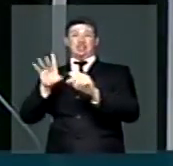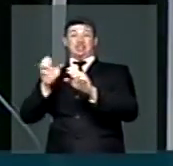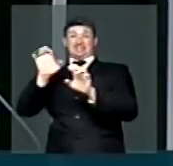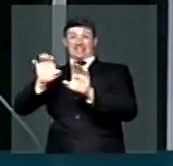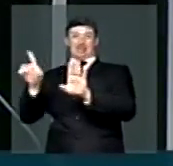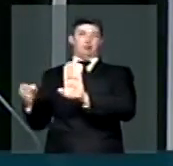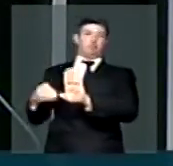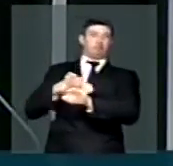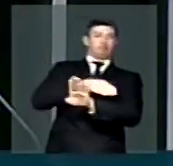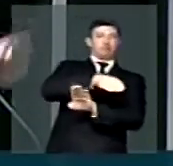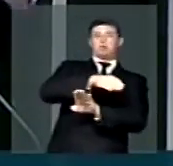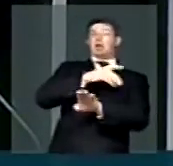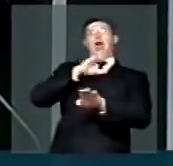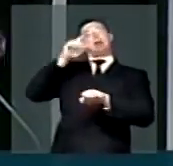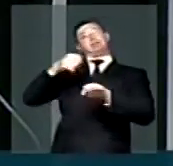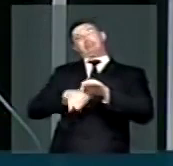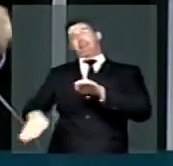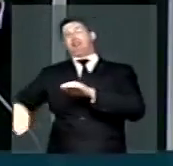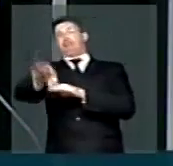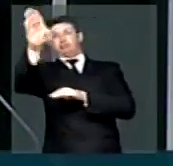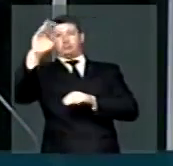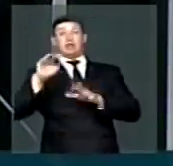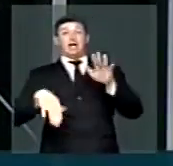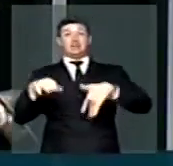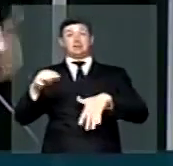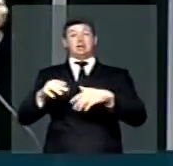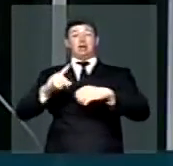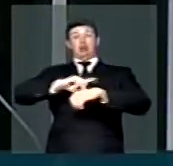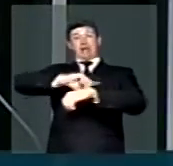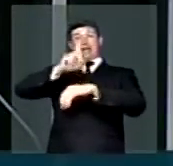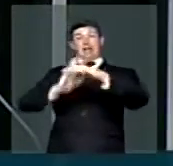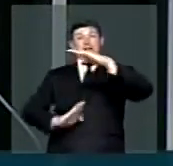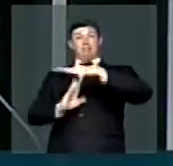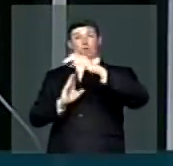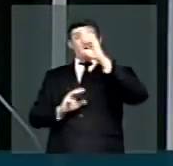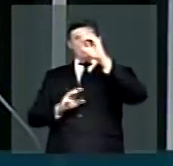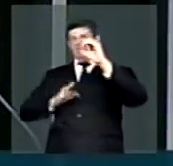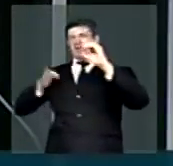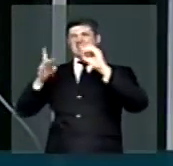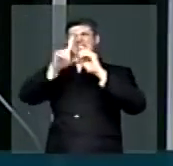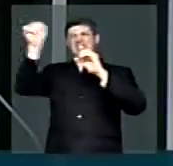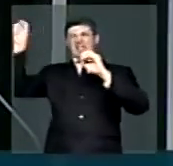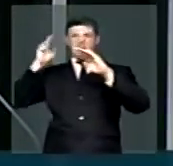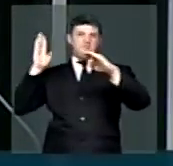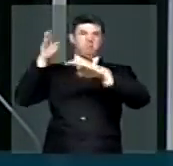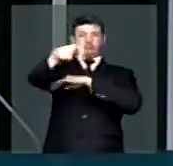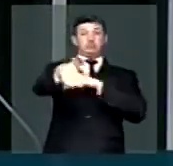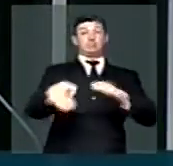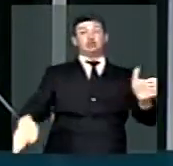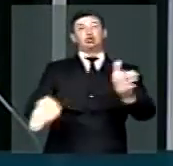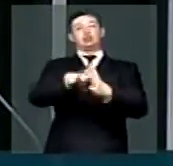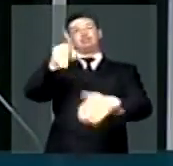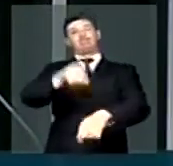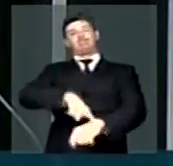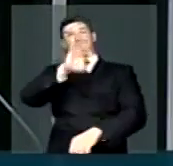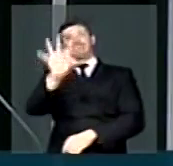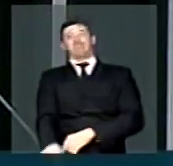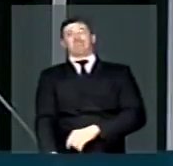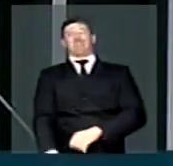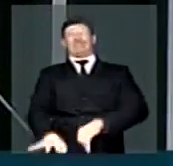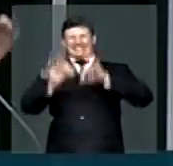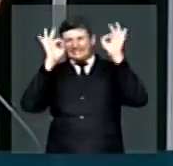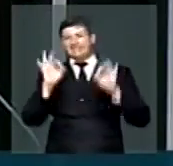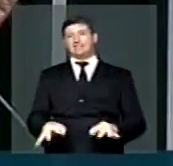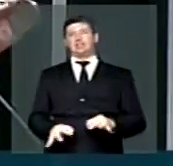a velocidade permitida pelo código de trânsito para poder chegar em tempo, momento